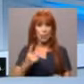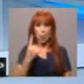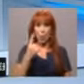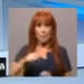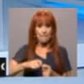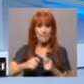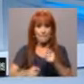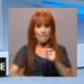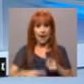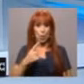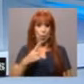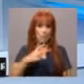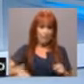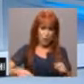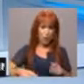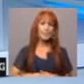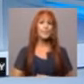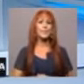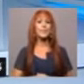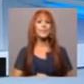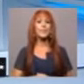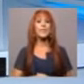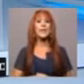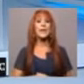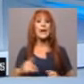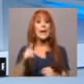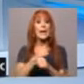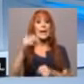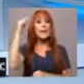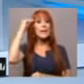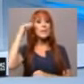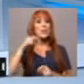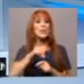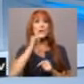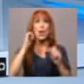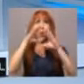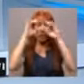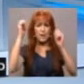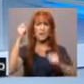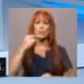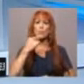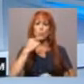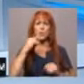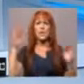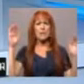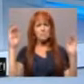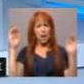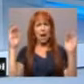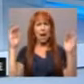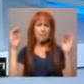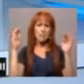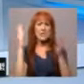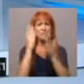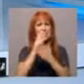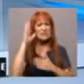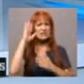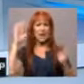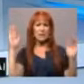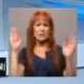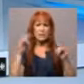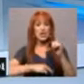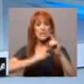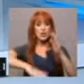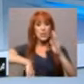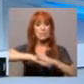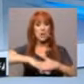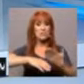1 metro a 1,5 metro. Para o arquipélago da Madeira, período de céu muito nublado, a nebulosidade a diminuir a partir da tarde, temperaturas máximas